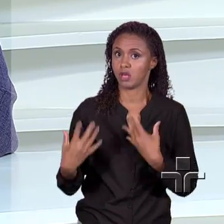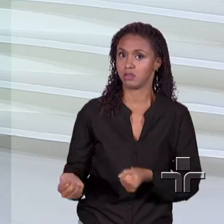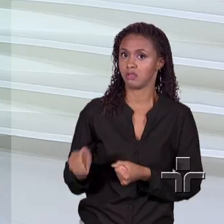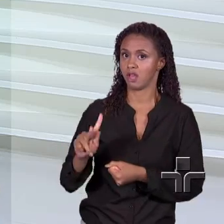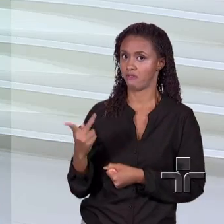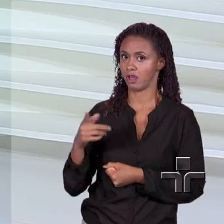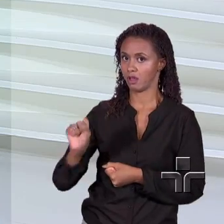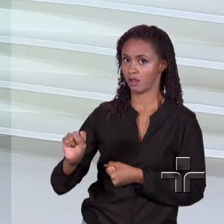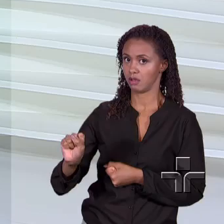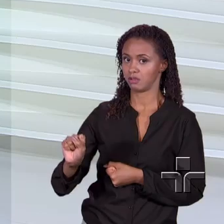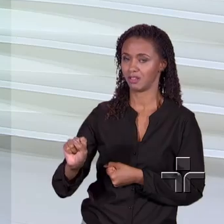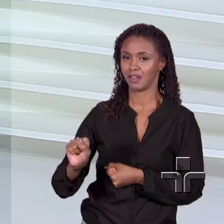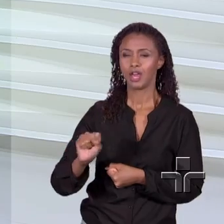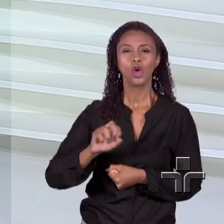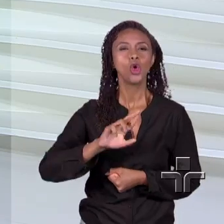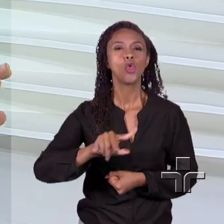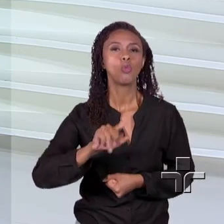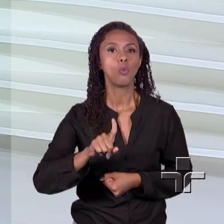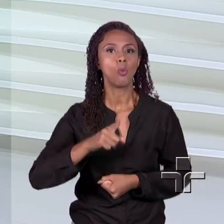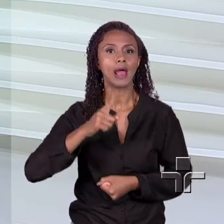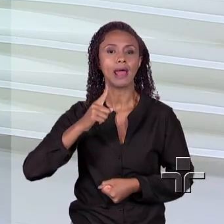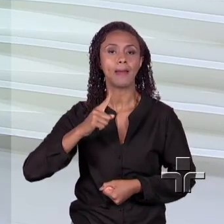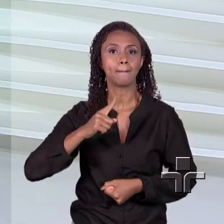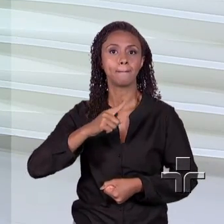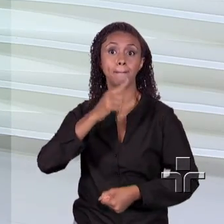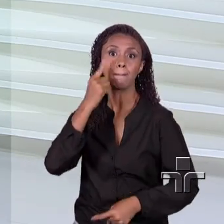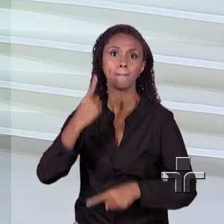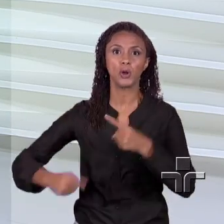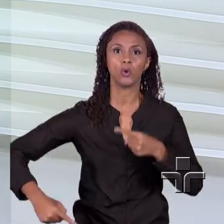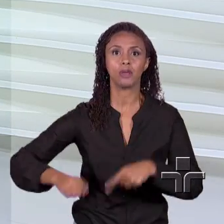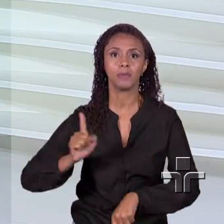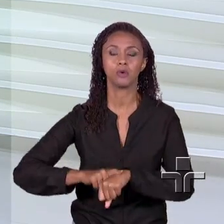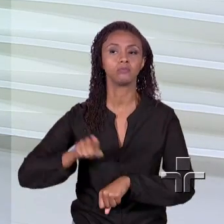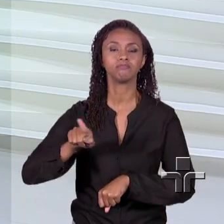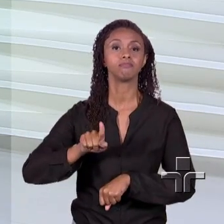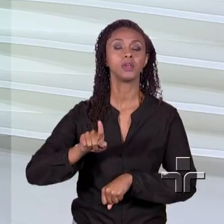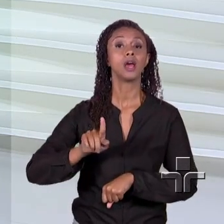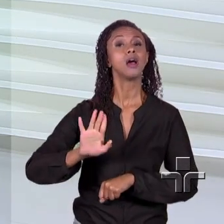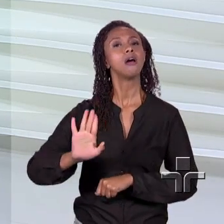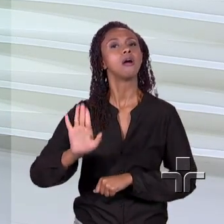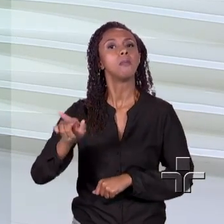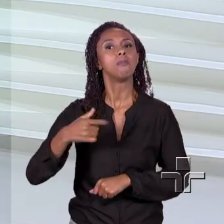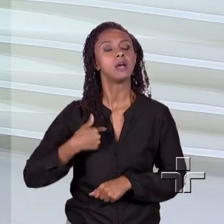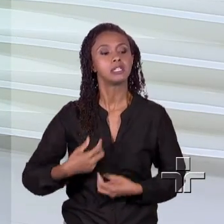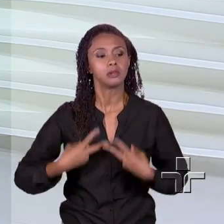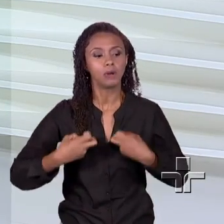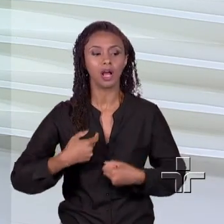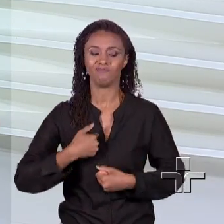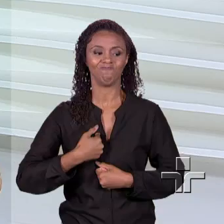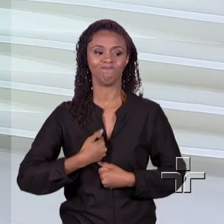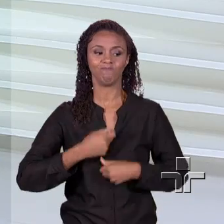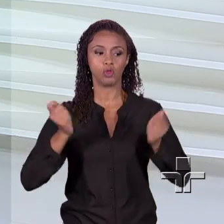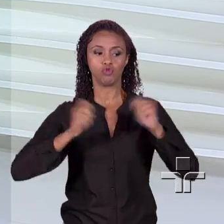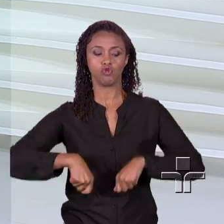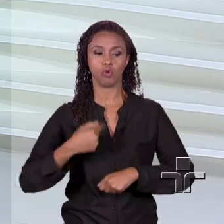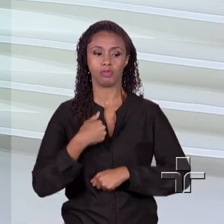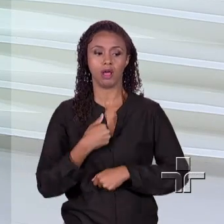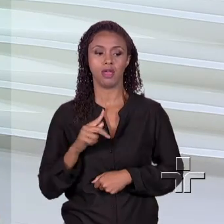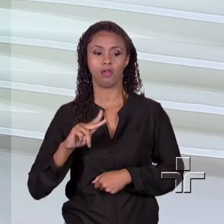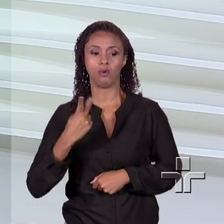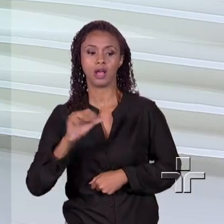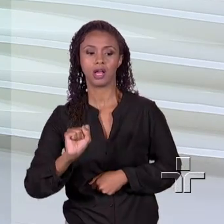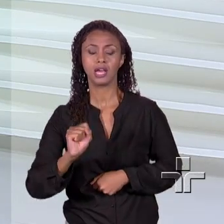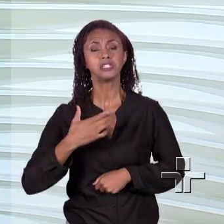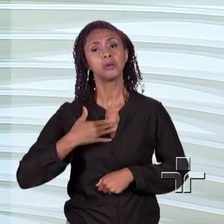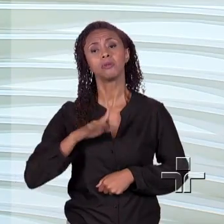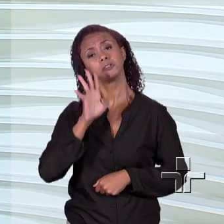houve uma proibição explícita, mas ele intuía que não era possível de ser homossexual e optar para essa